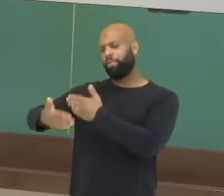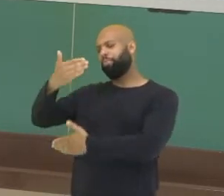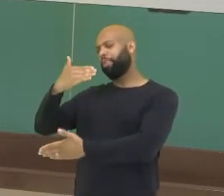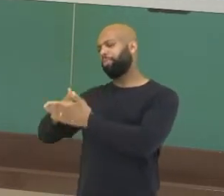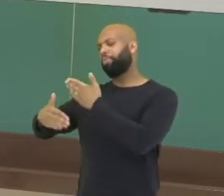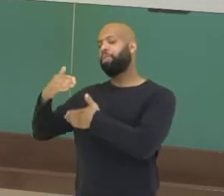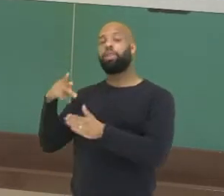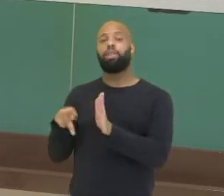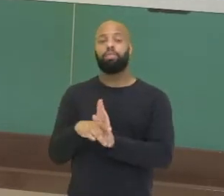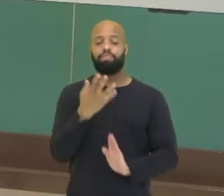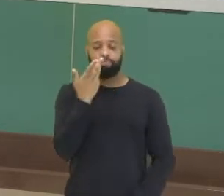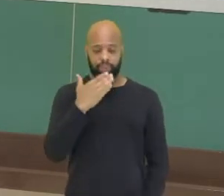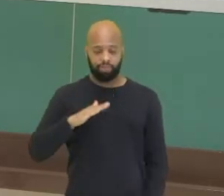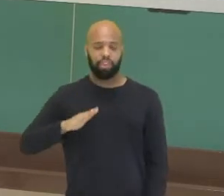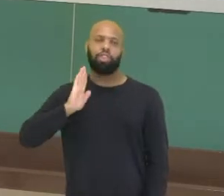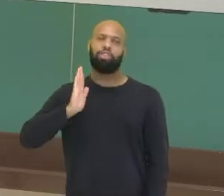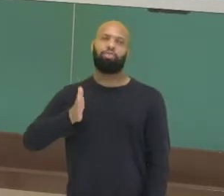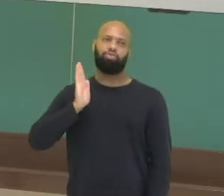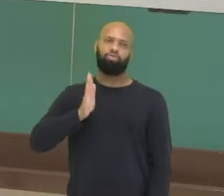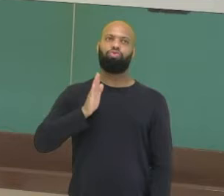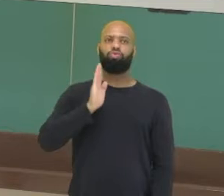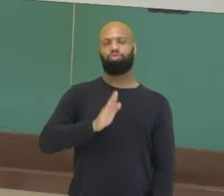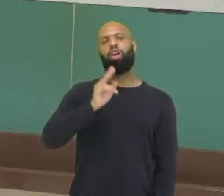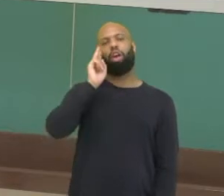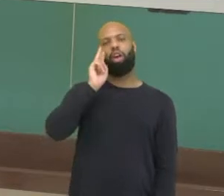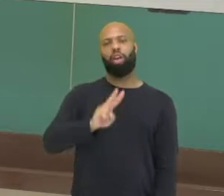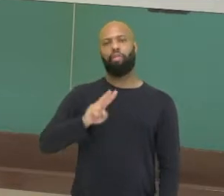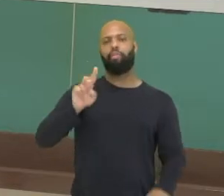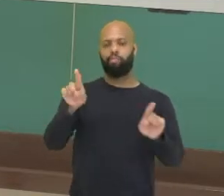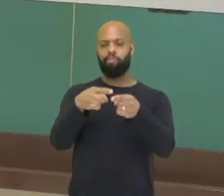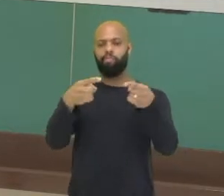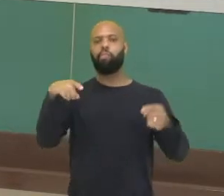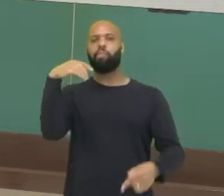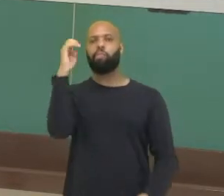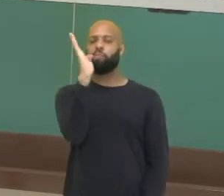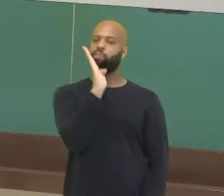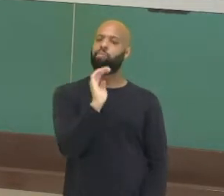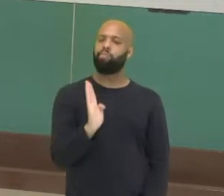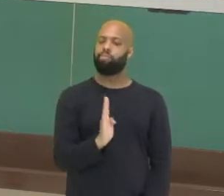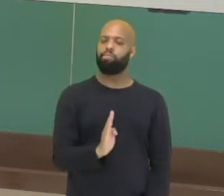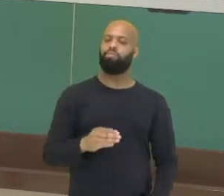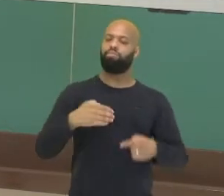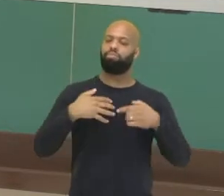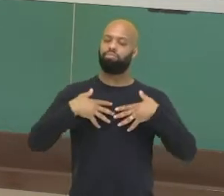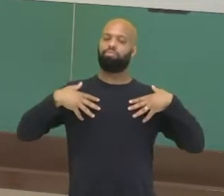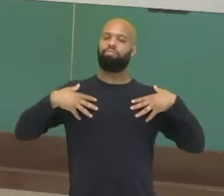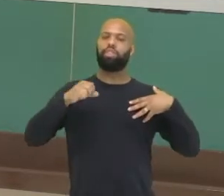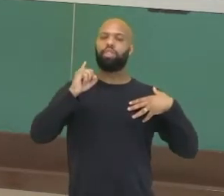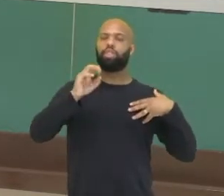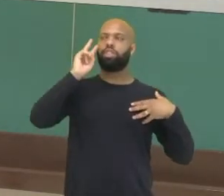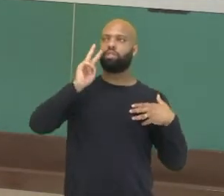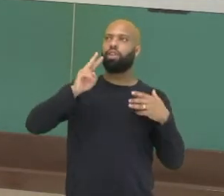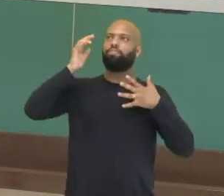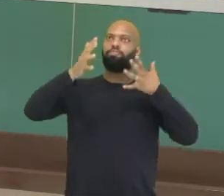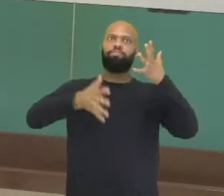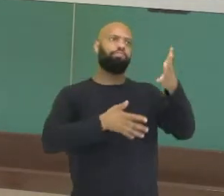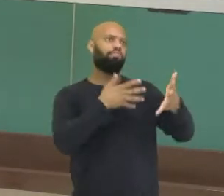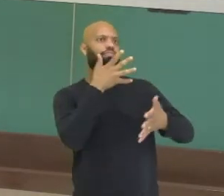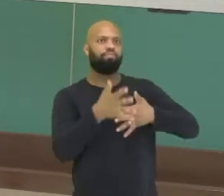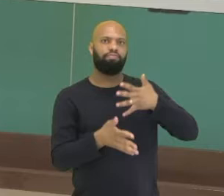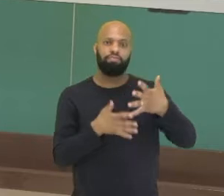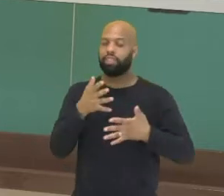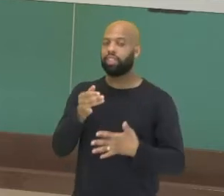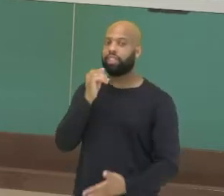nossa infância, a gente conhece o hino nacional brasileiro, né? Que nos enche de orgulho quando executado, como, por exemplo,